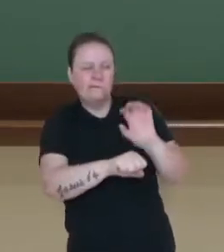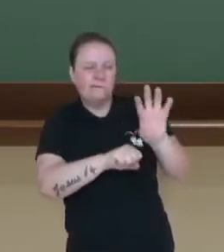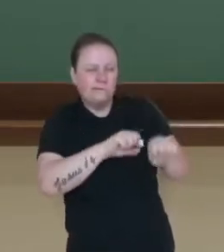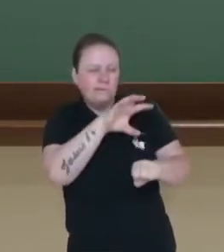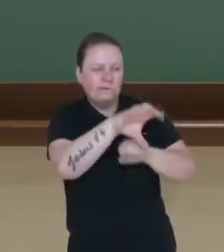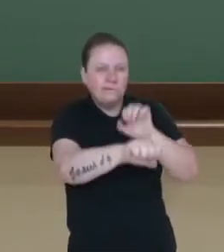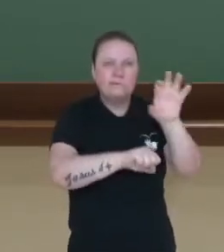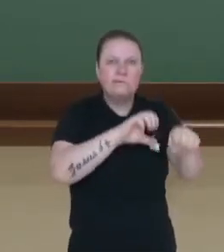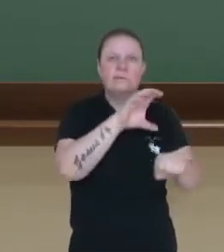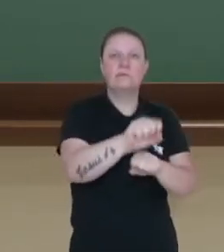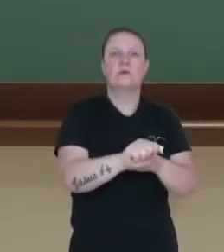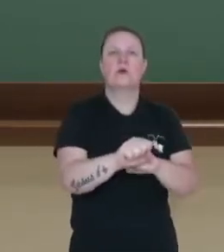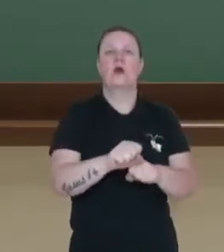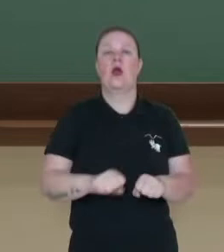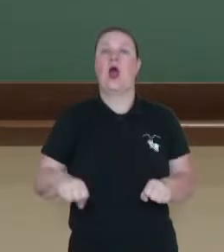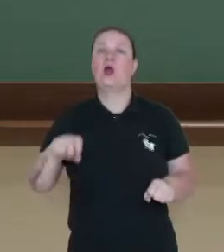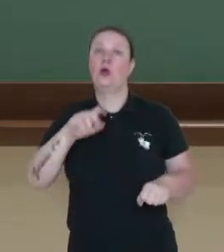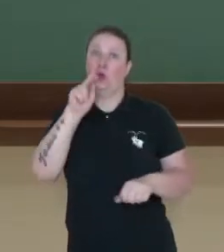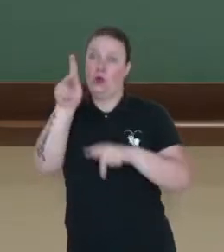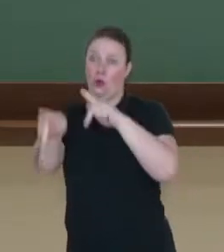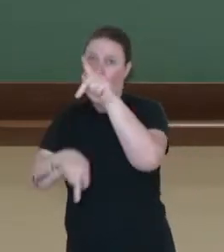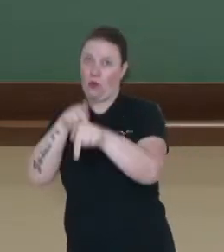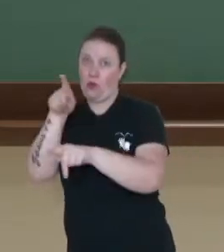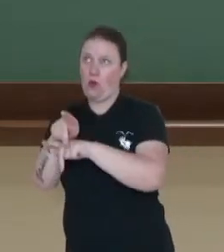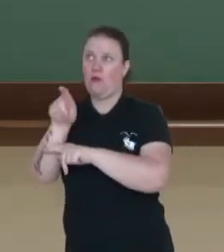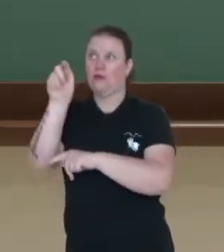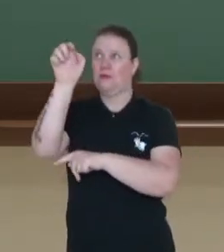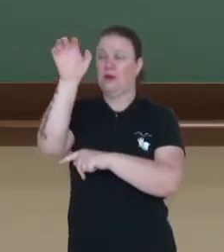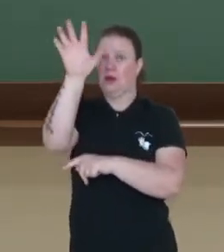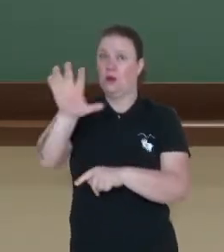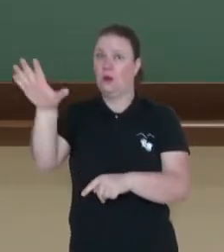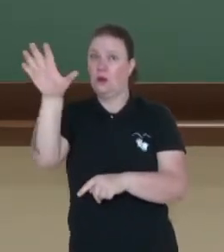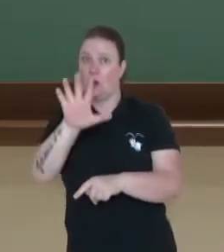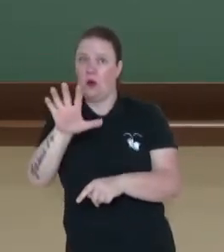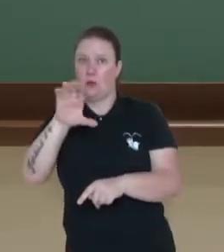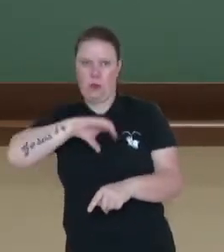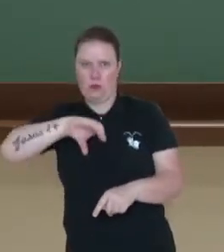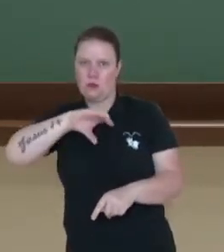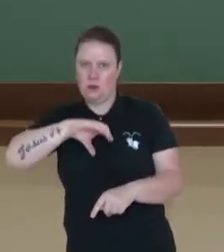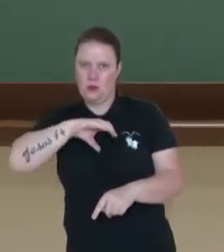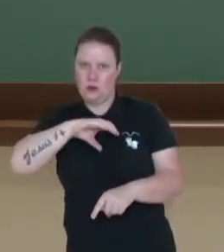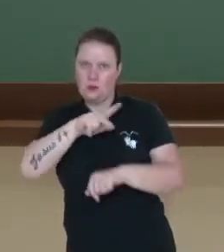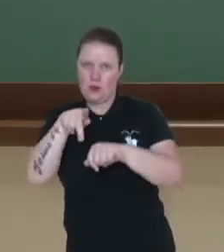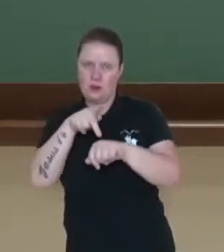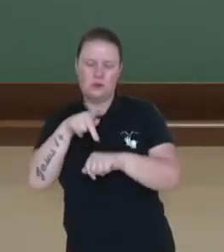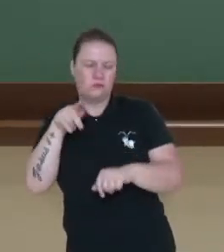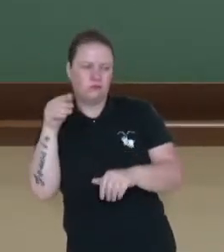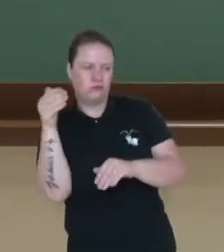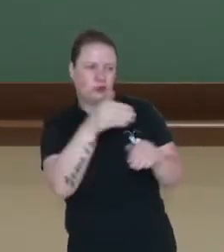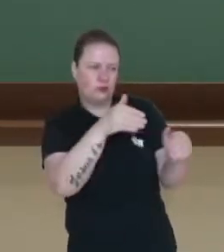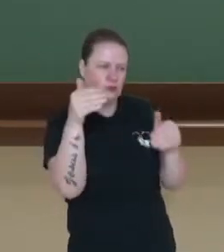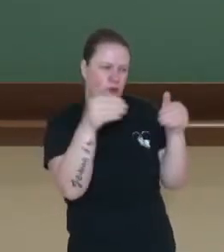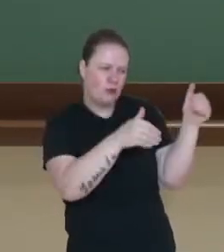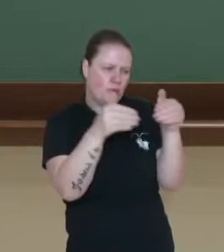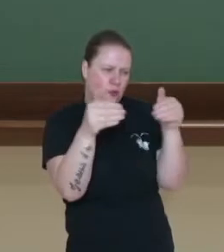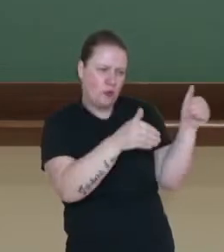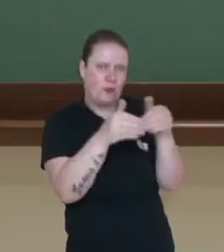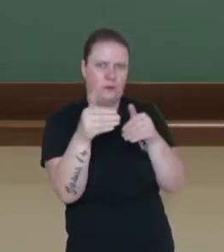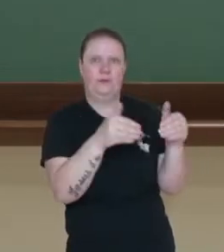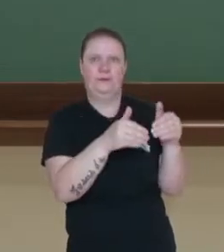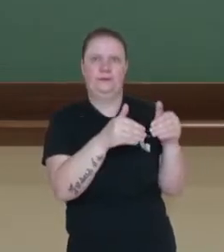ciclo aurífero, os portugueses começam a fundar as primeiras cidades no final do século XVII.